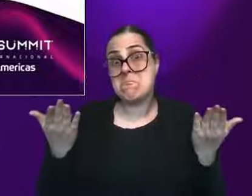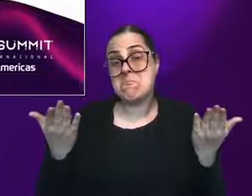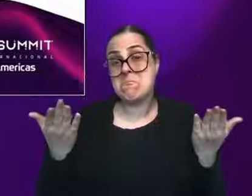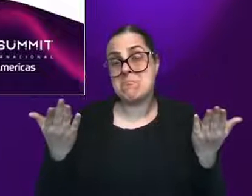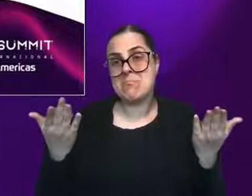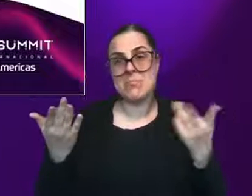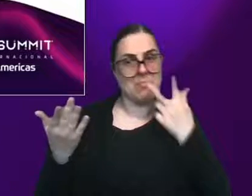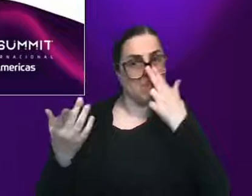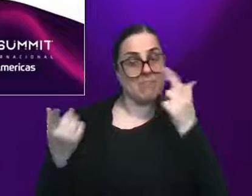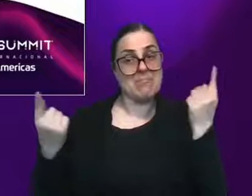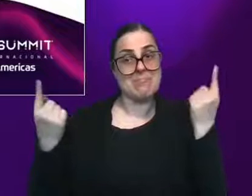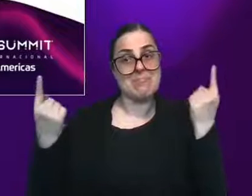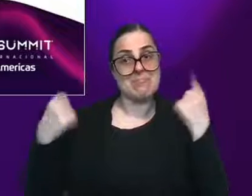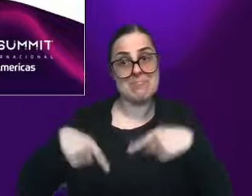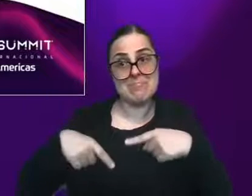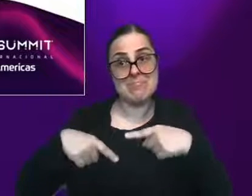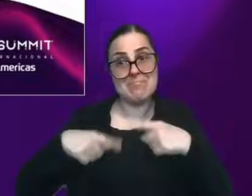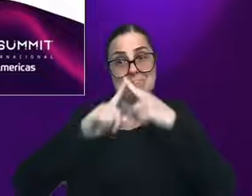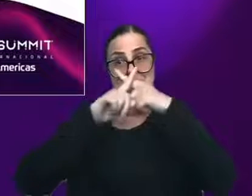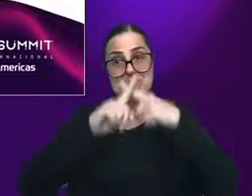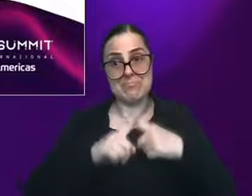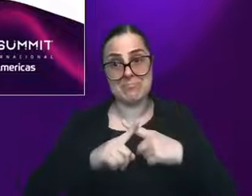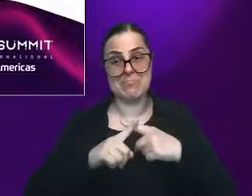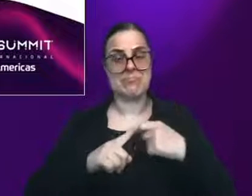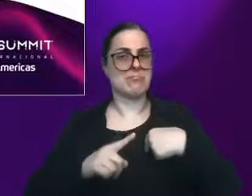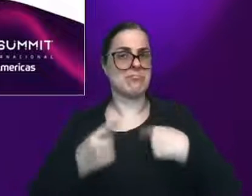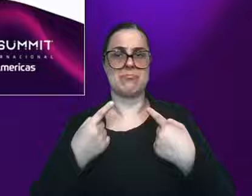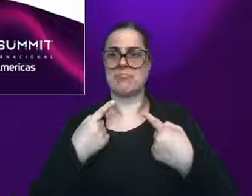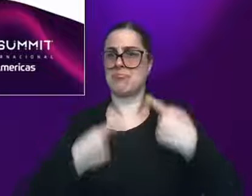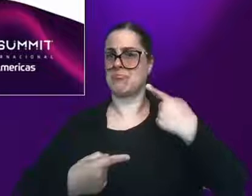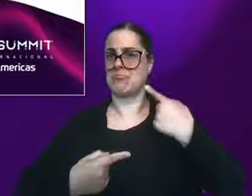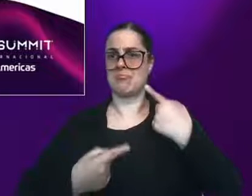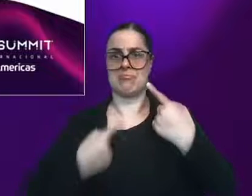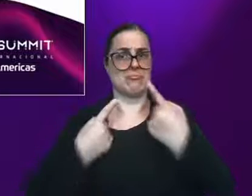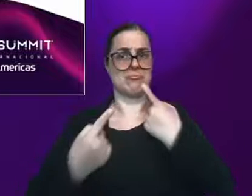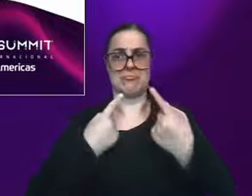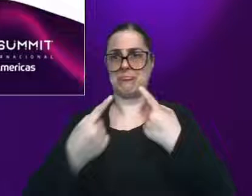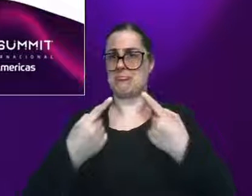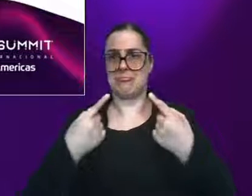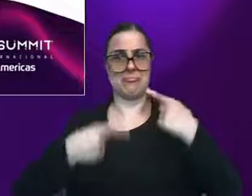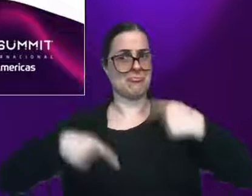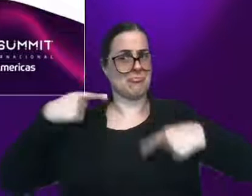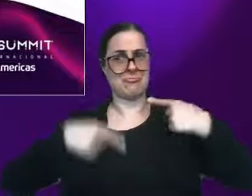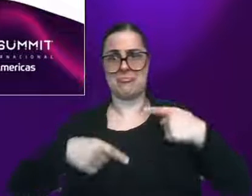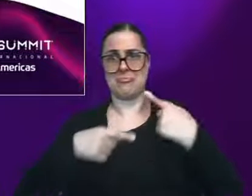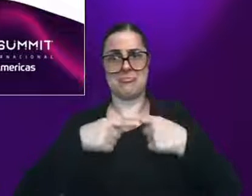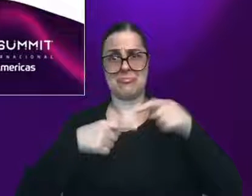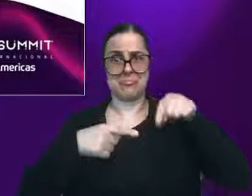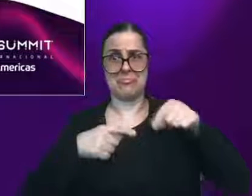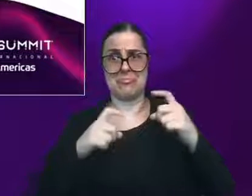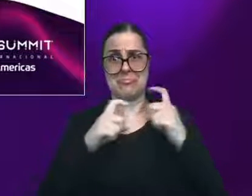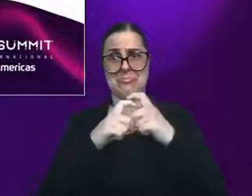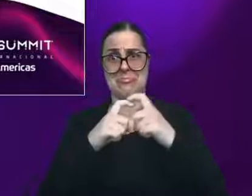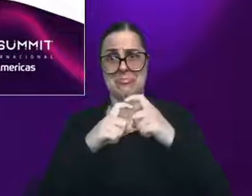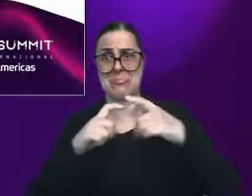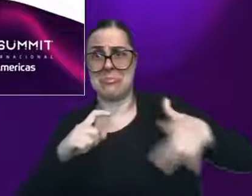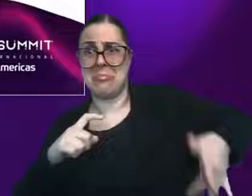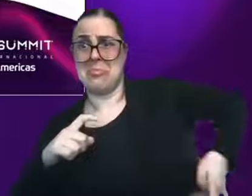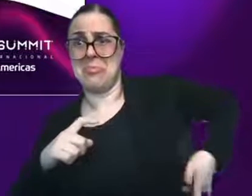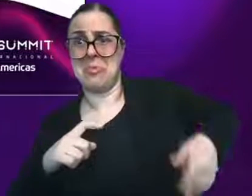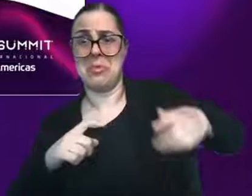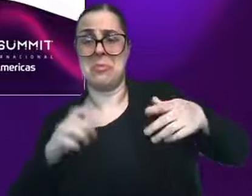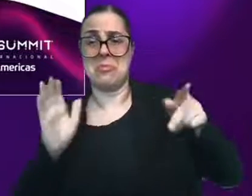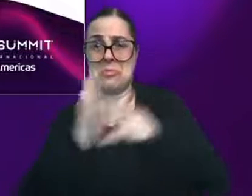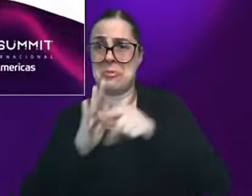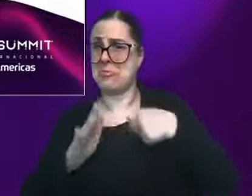nefrologistas, porque além da minha capacidade. Então, eu vou fazer uma coisa bem simplificada, e